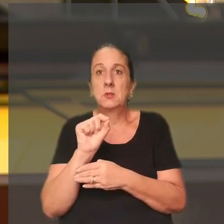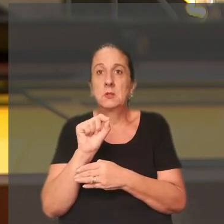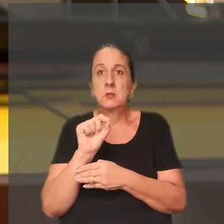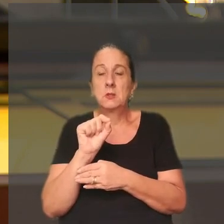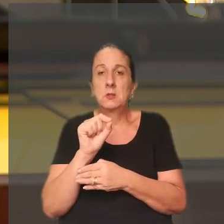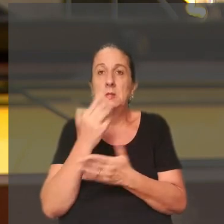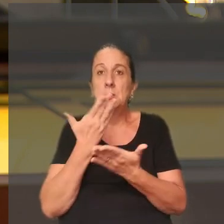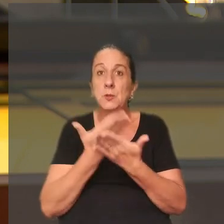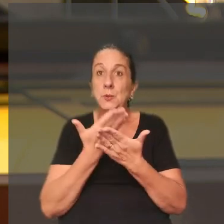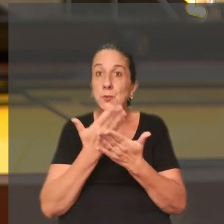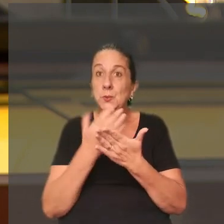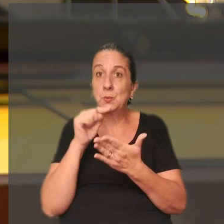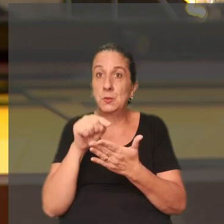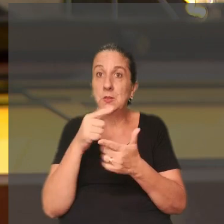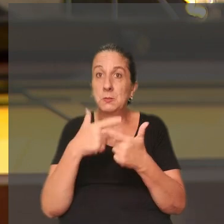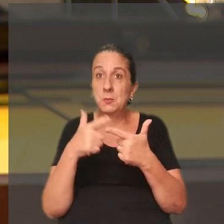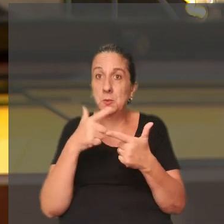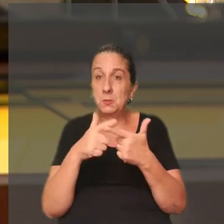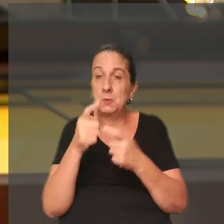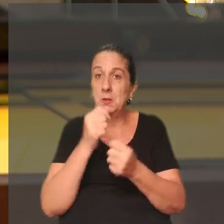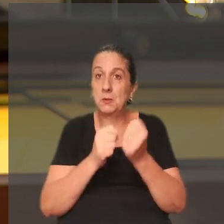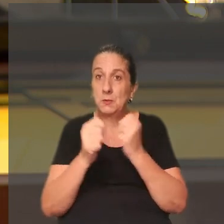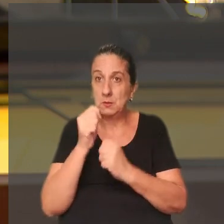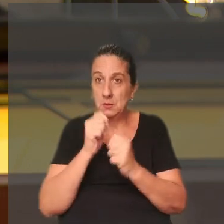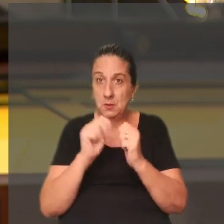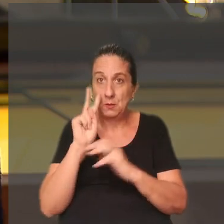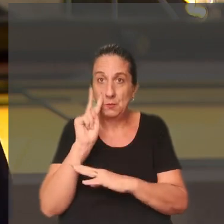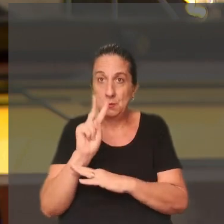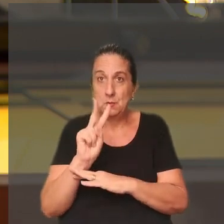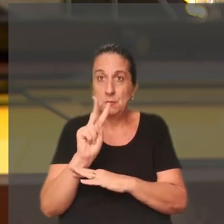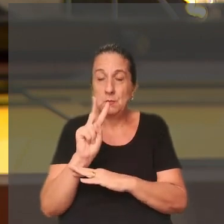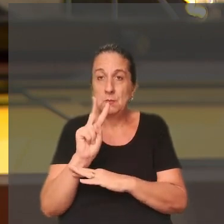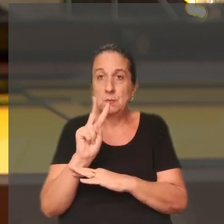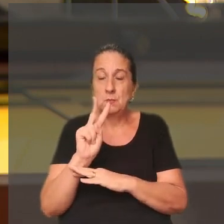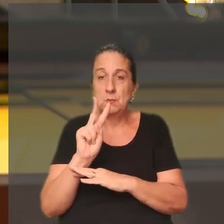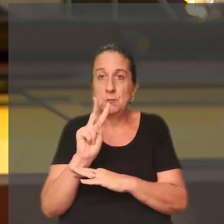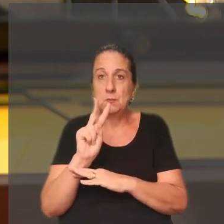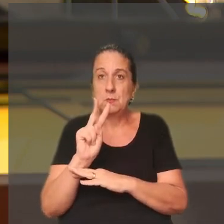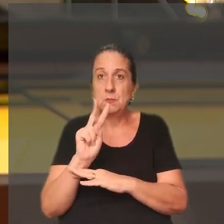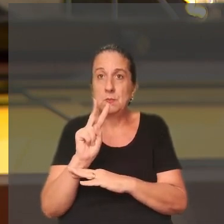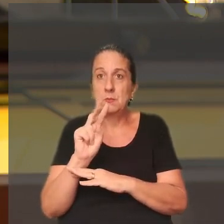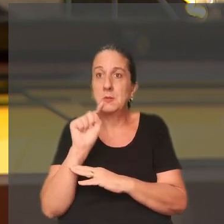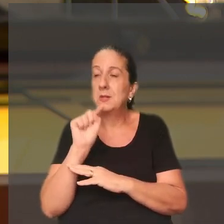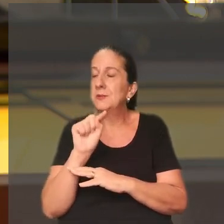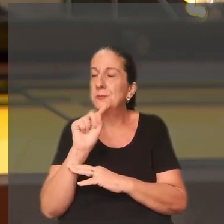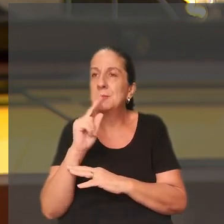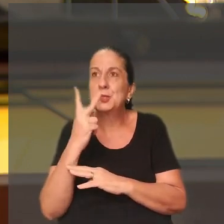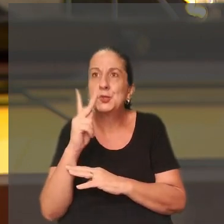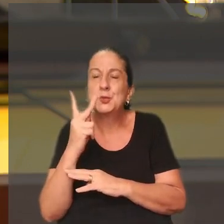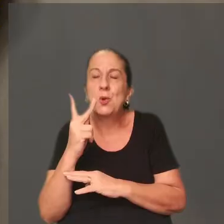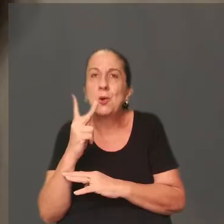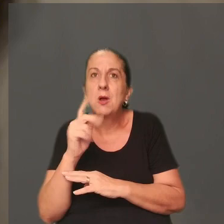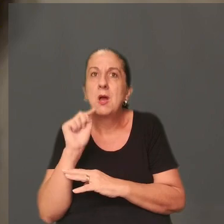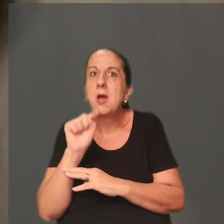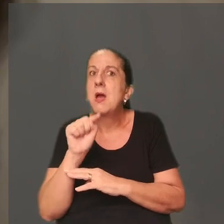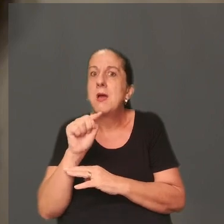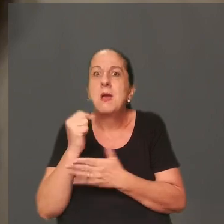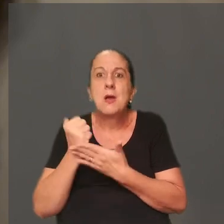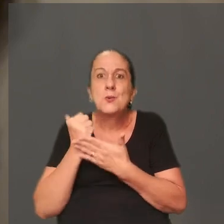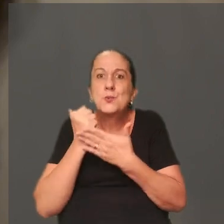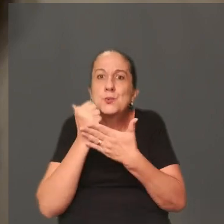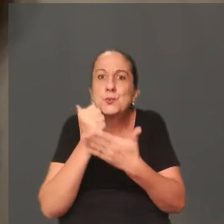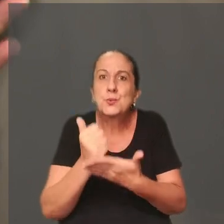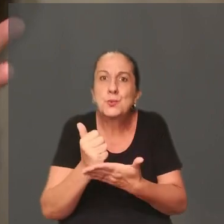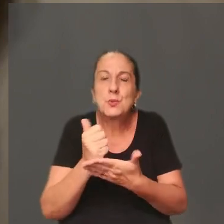quem estudou essa situação do ponto de vista econômico, era uma fábula. Essa